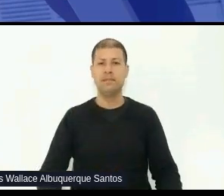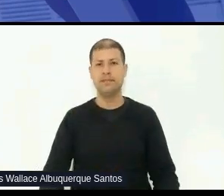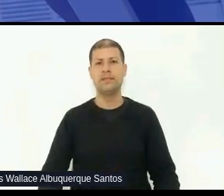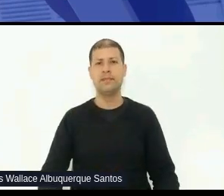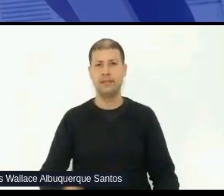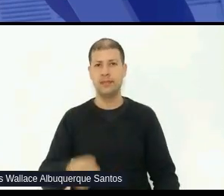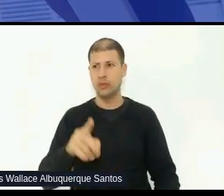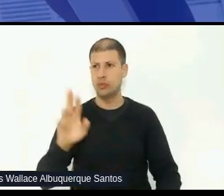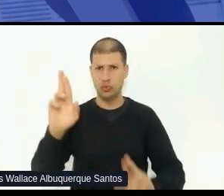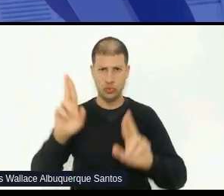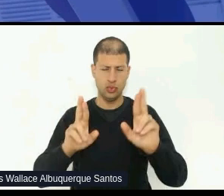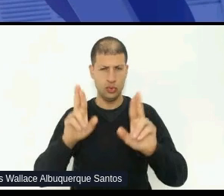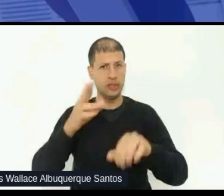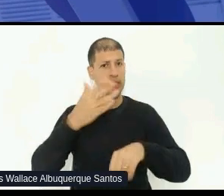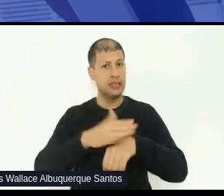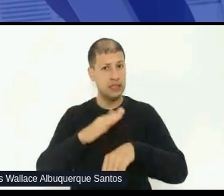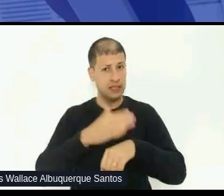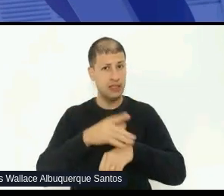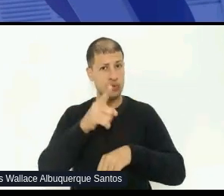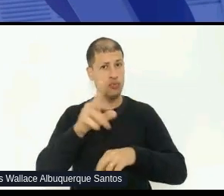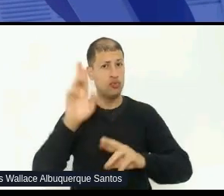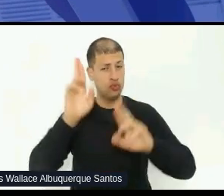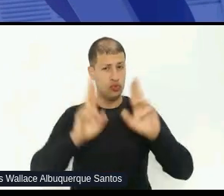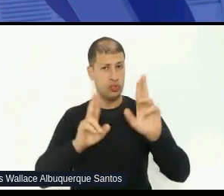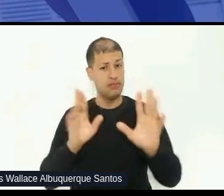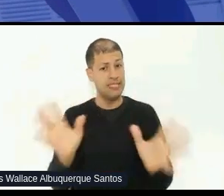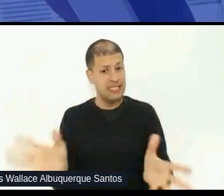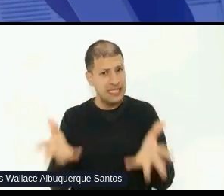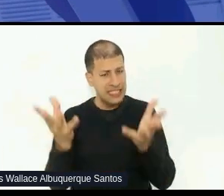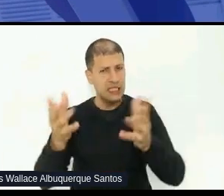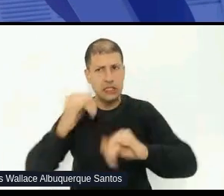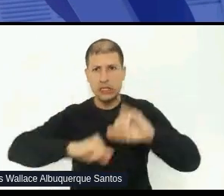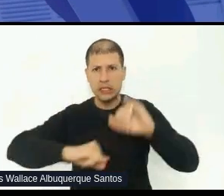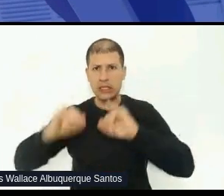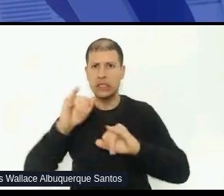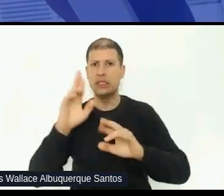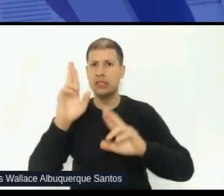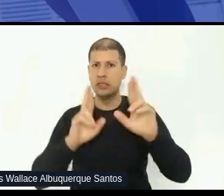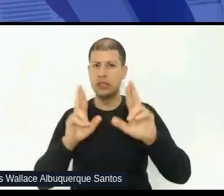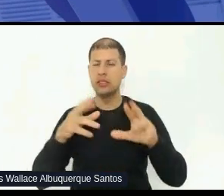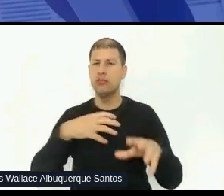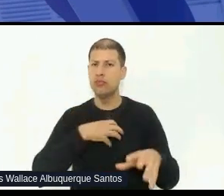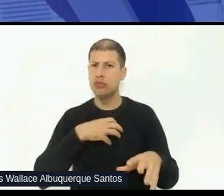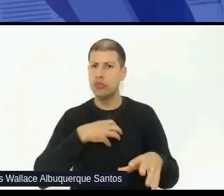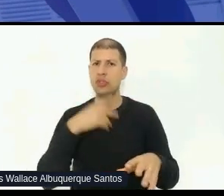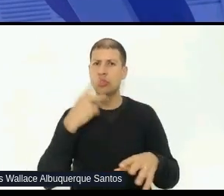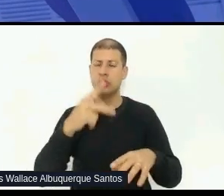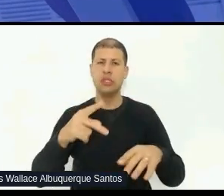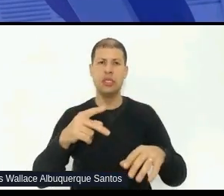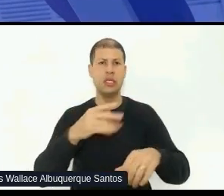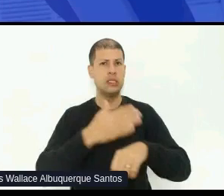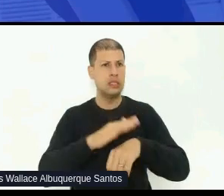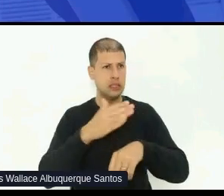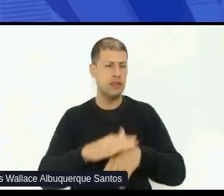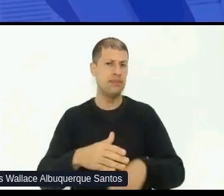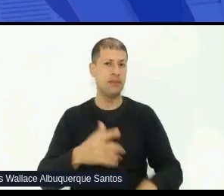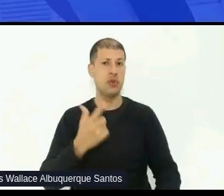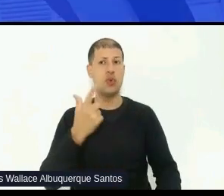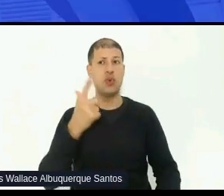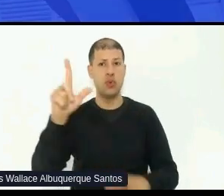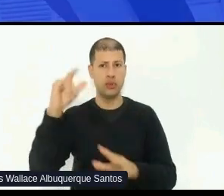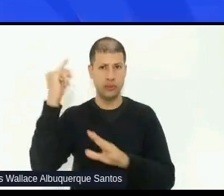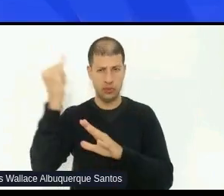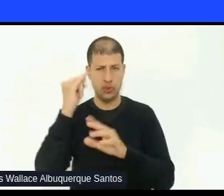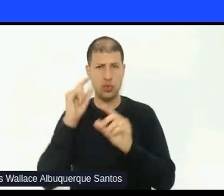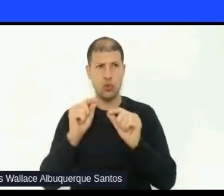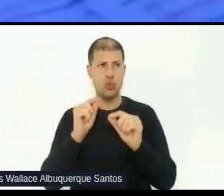liderança, pessoal, treinem os seus líderes, fomentem nessa liderança esse tipo de comportamento, esse tipo de preparo. Tá? Outra coisa importante,